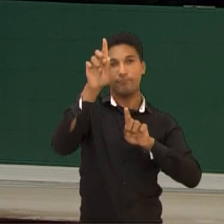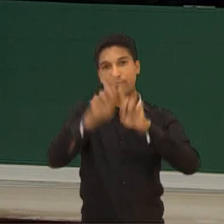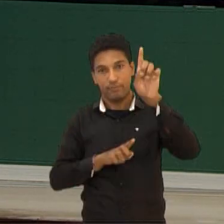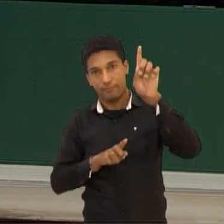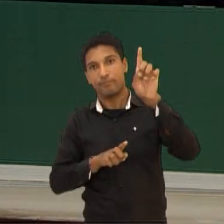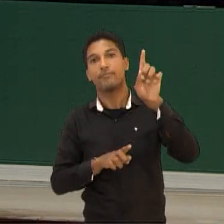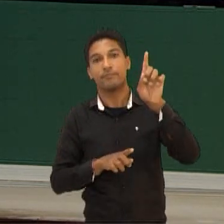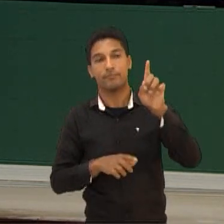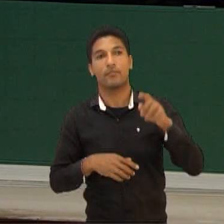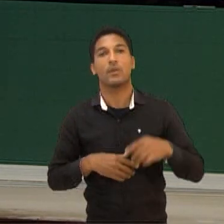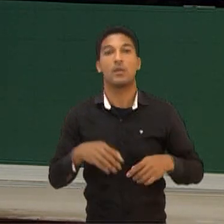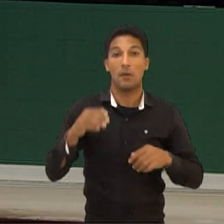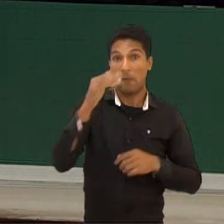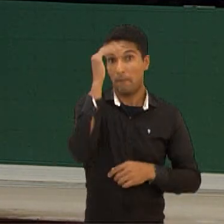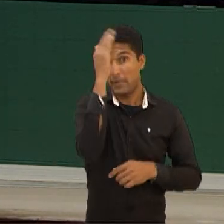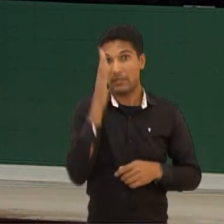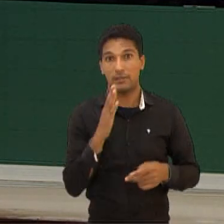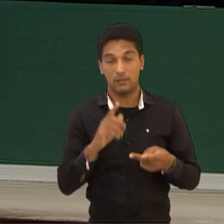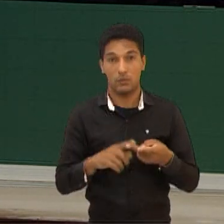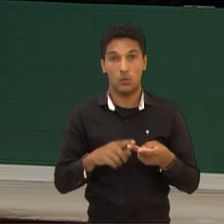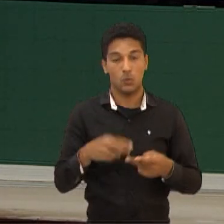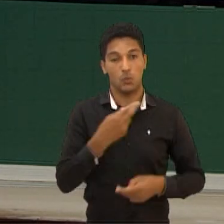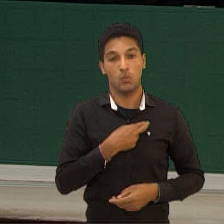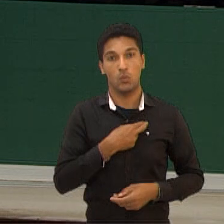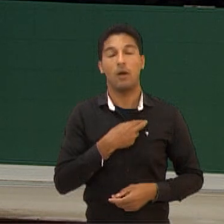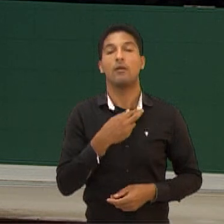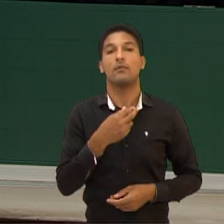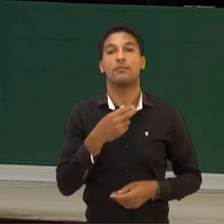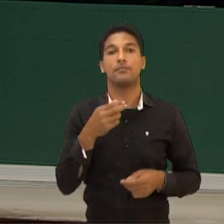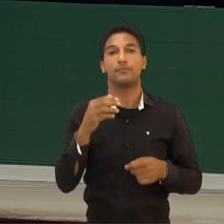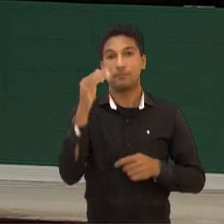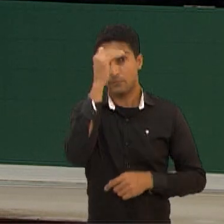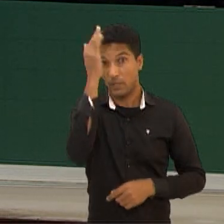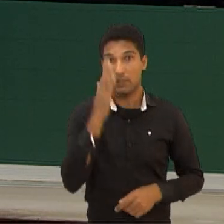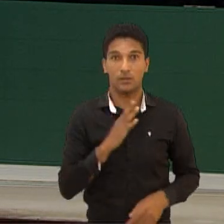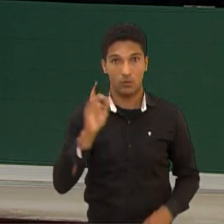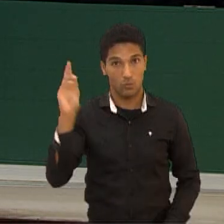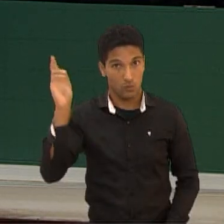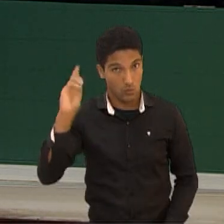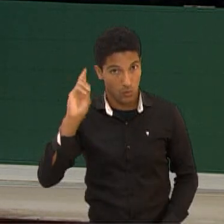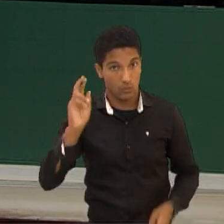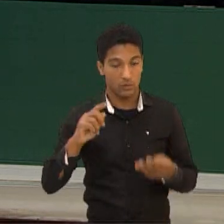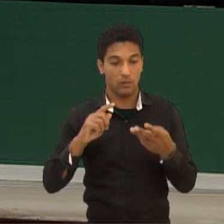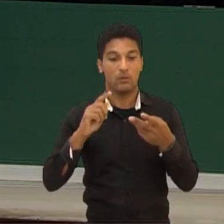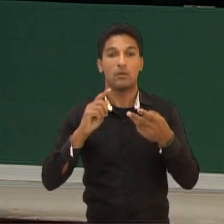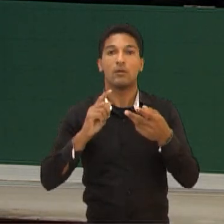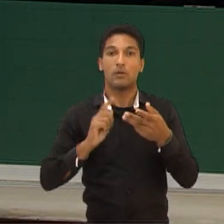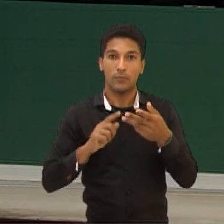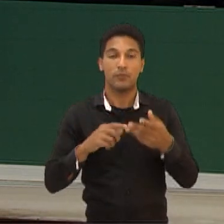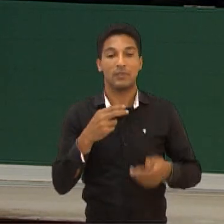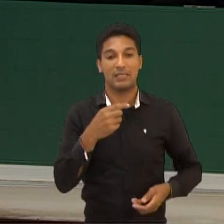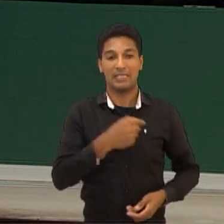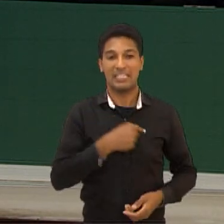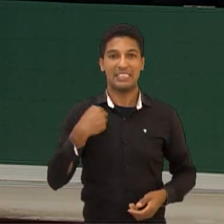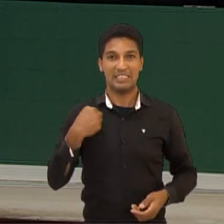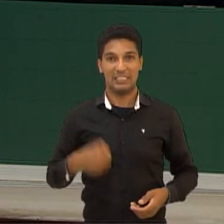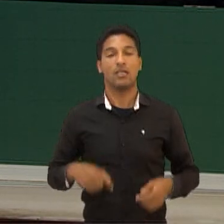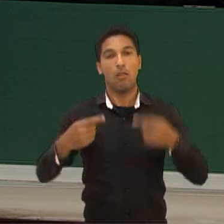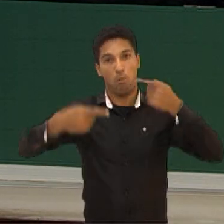forte concorrente, Rússia, China. Lembrando, e a Europa também, nós vimos em aulas anteriores, que apesar do